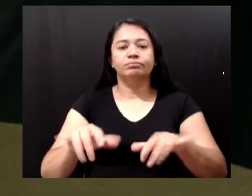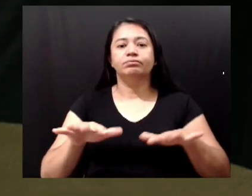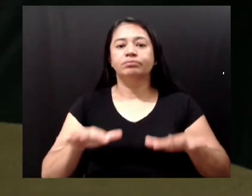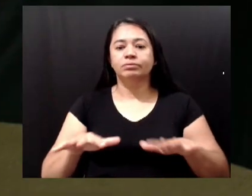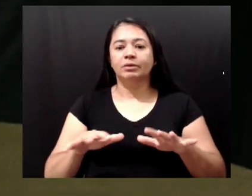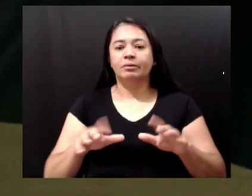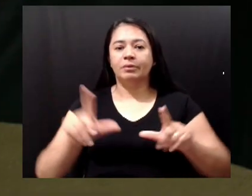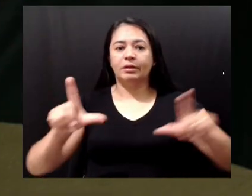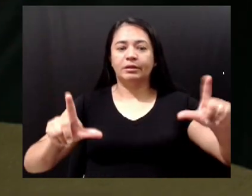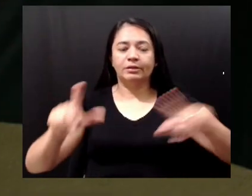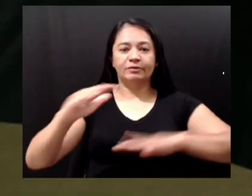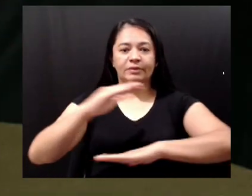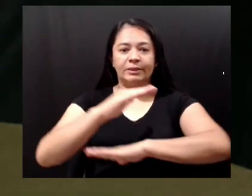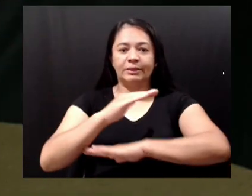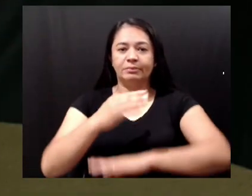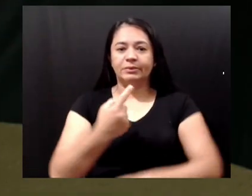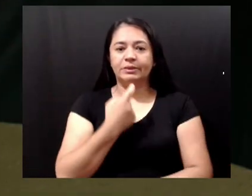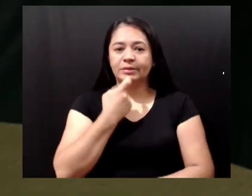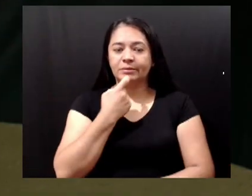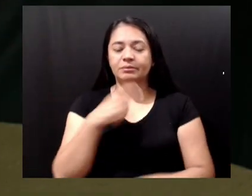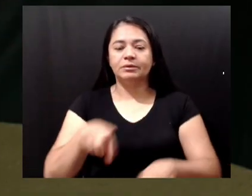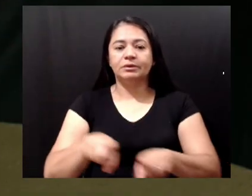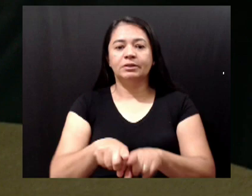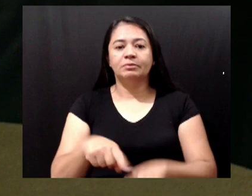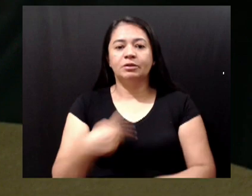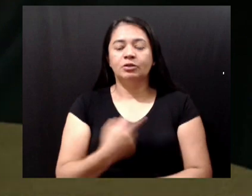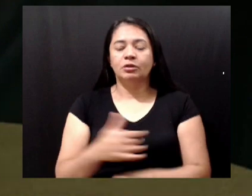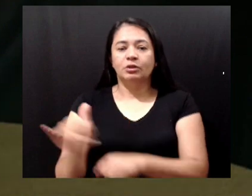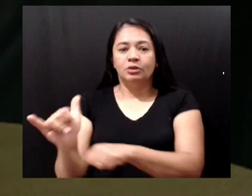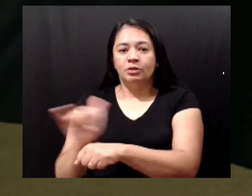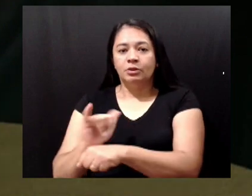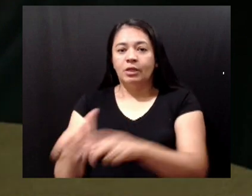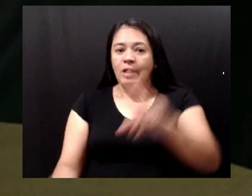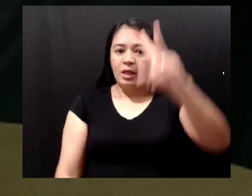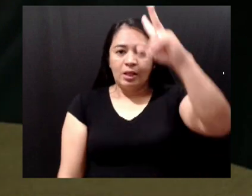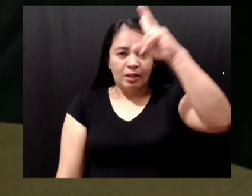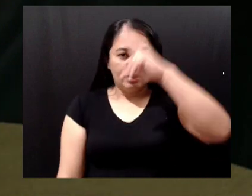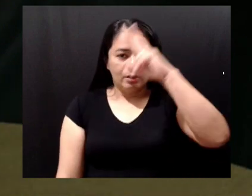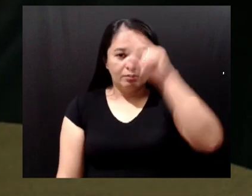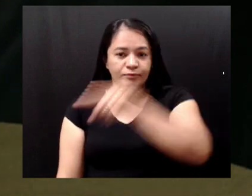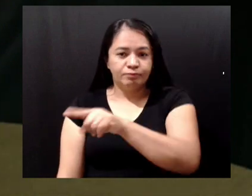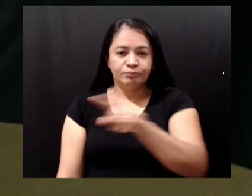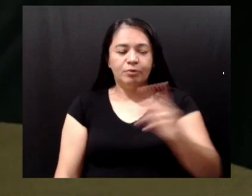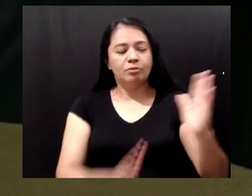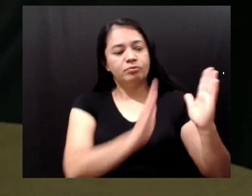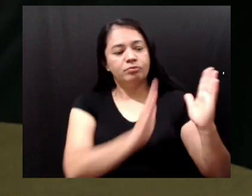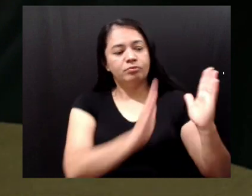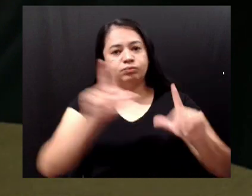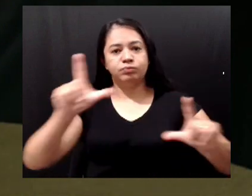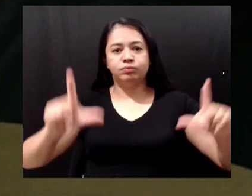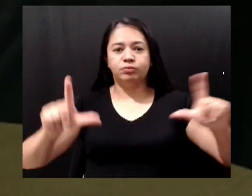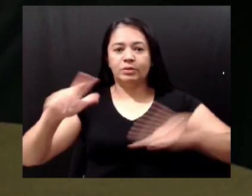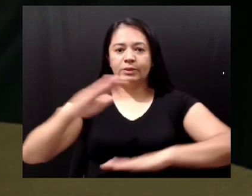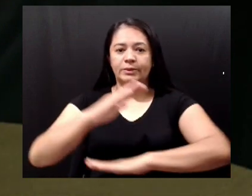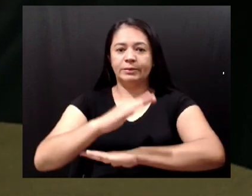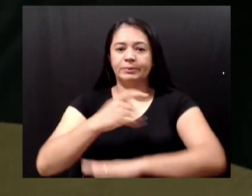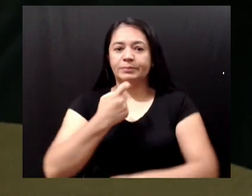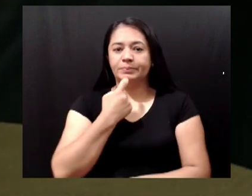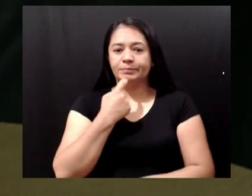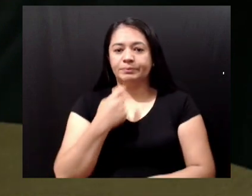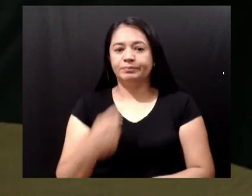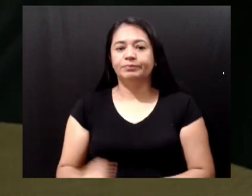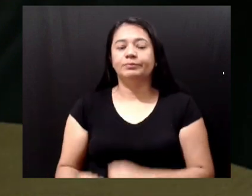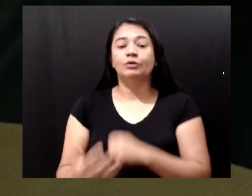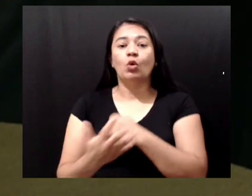também através do nosso YouTube. Lembre-se, você encontra a programação da TV Câmara Campinas no canal digital 11.3,